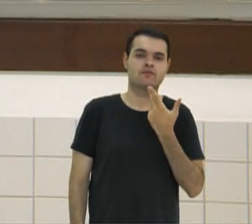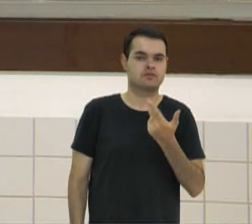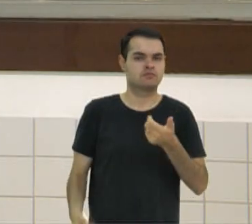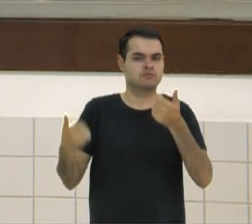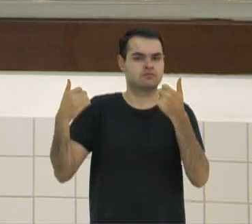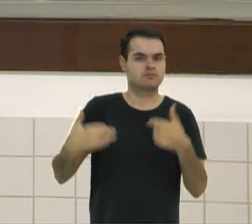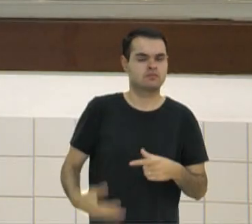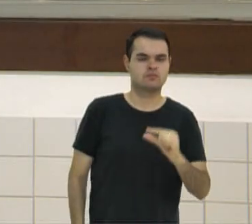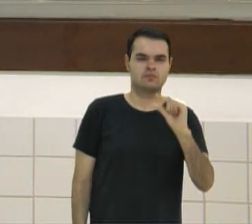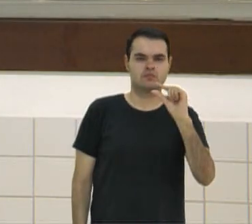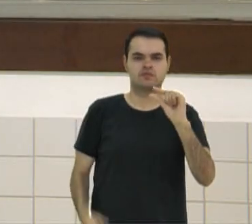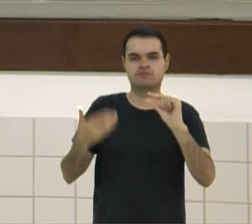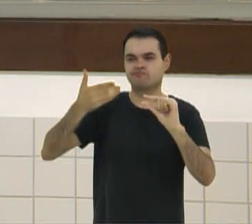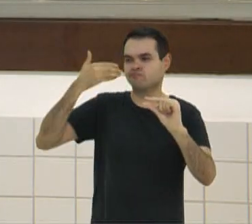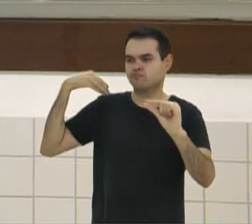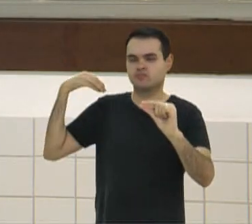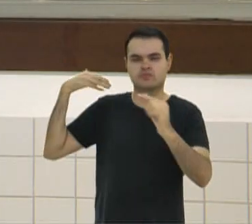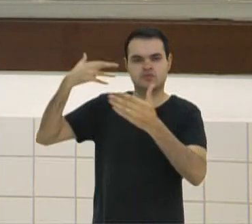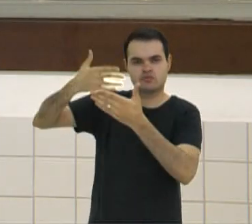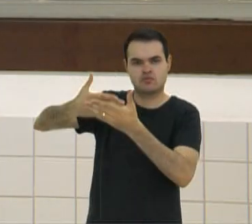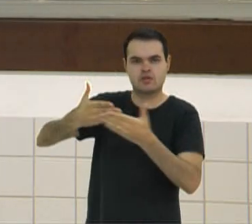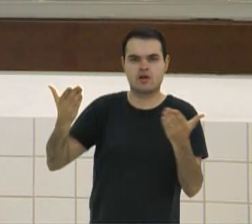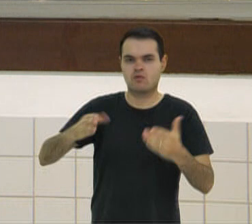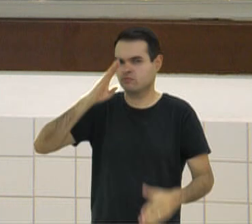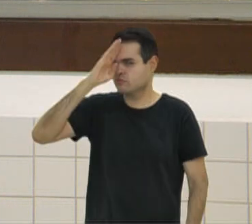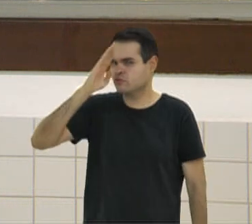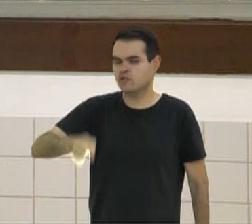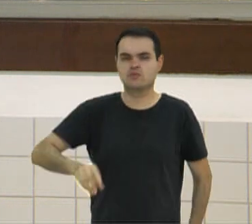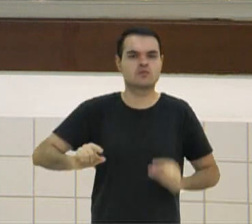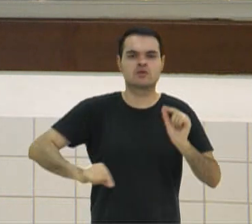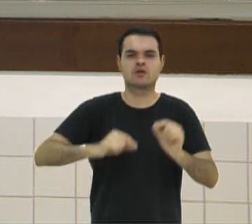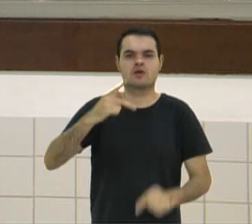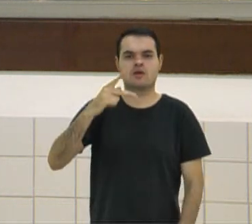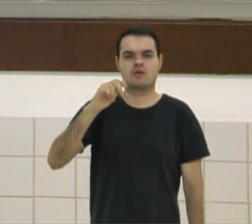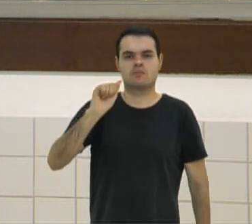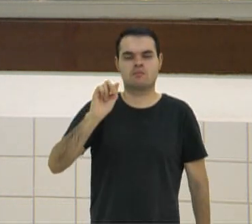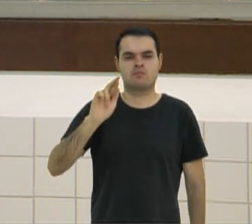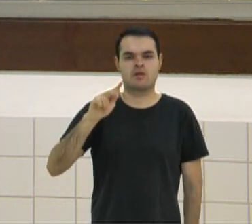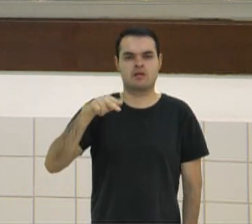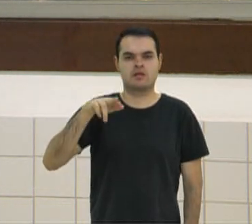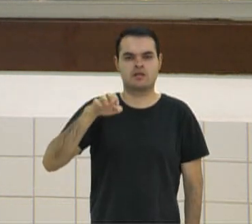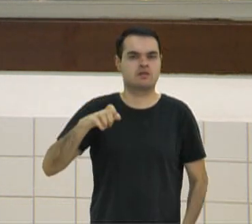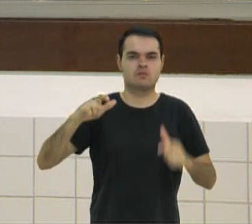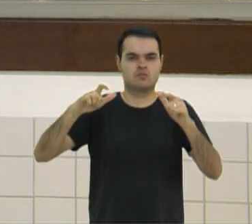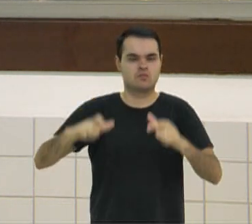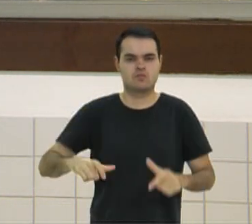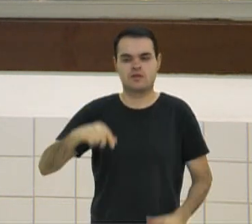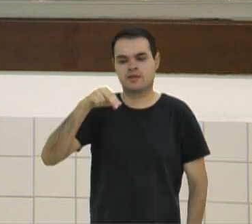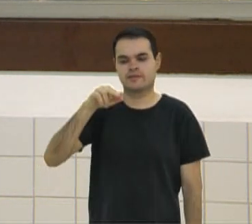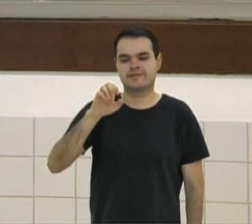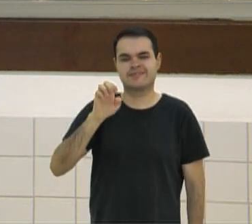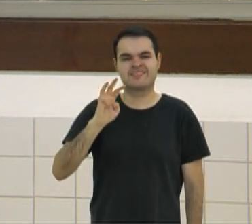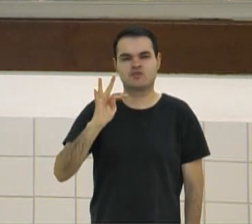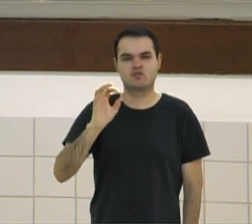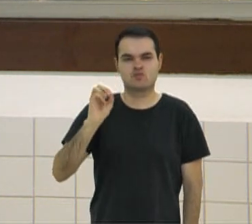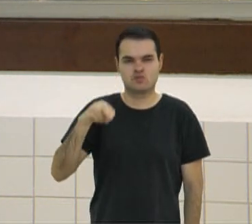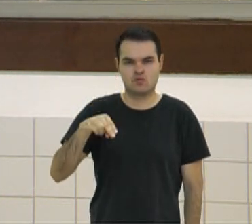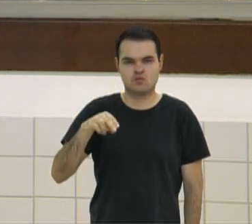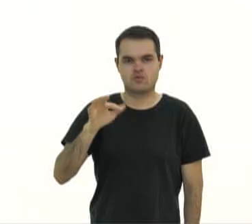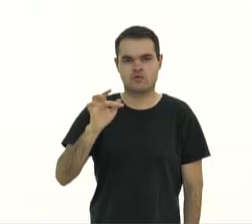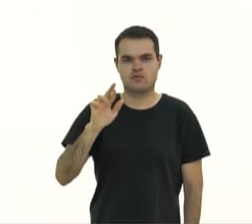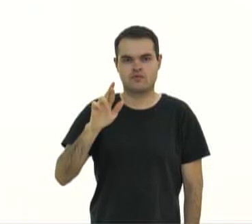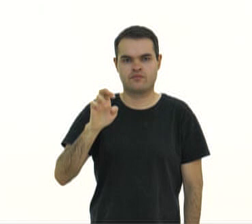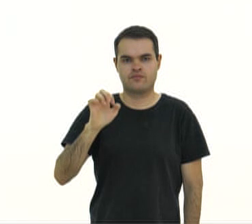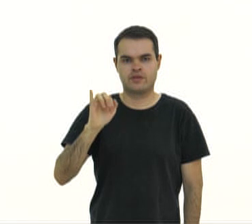vamos direto ao Parque Newton Freire Maia, aqui em Pinhais, certo? E nós vamos fazer uma